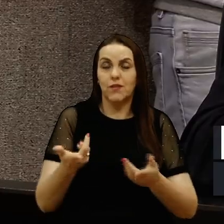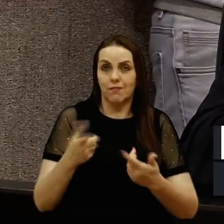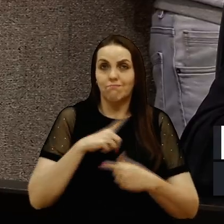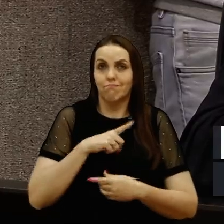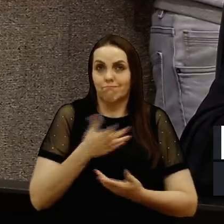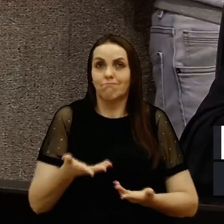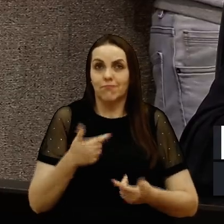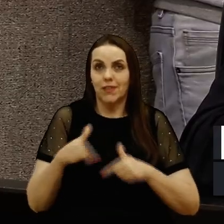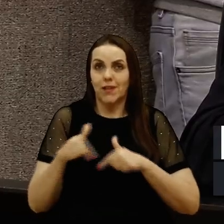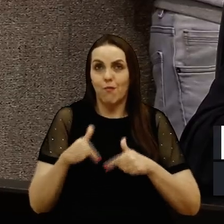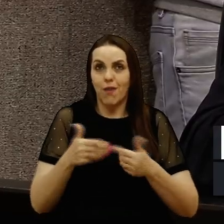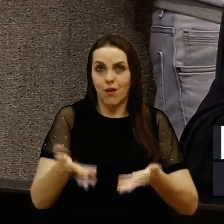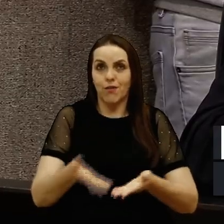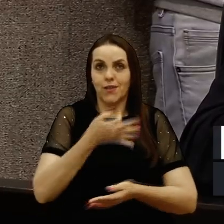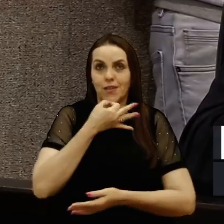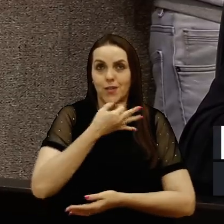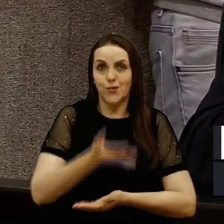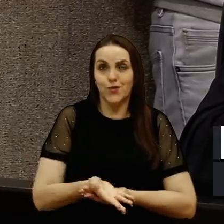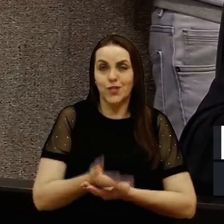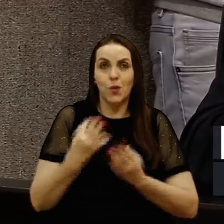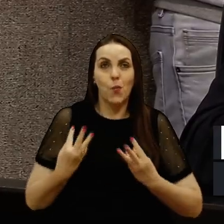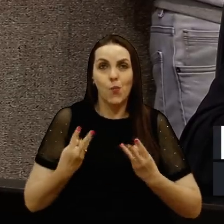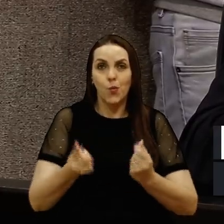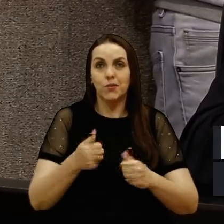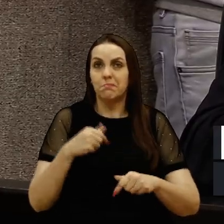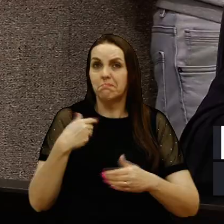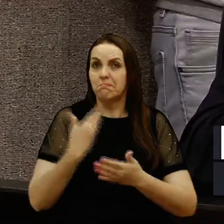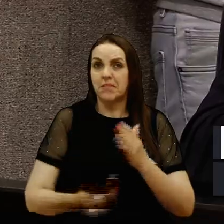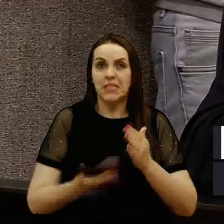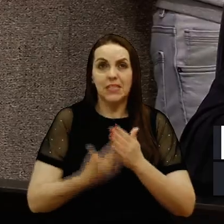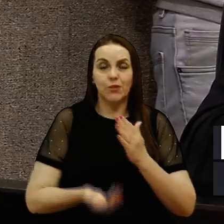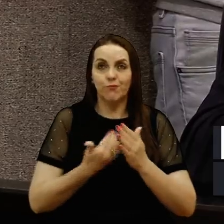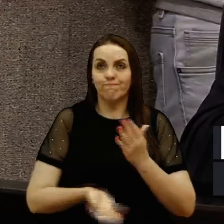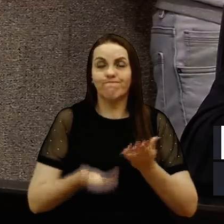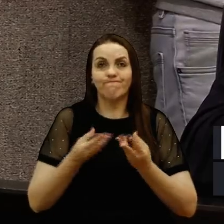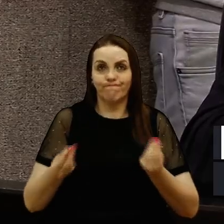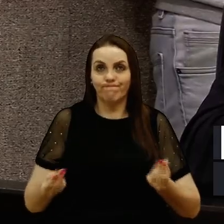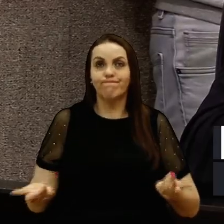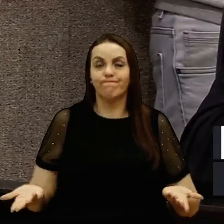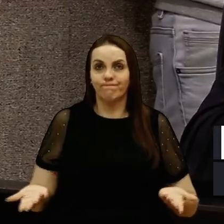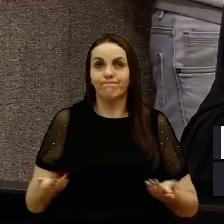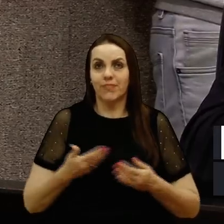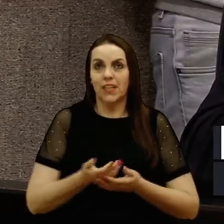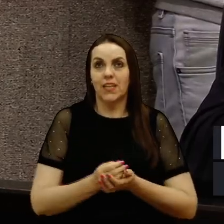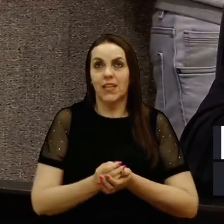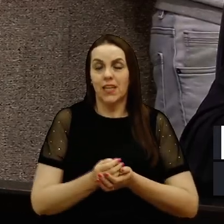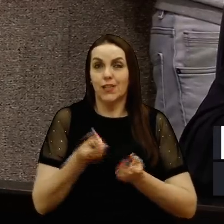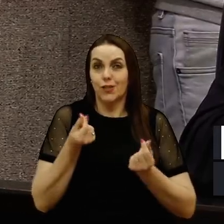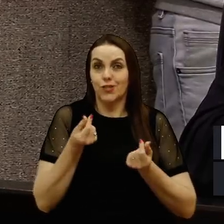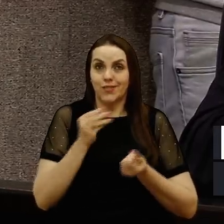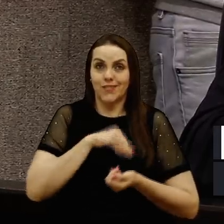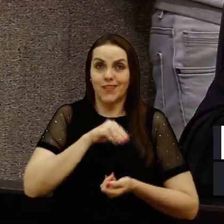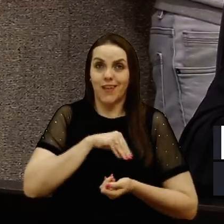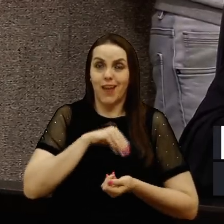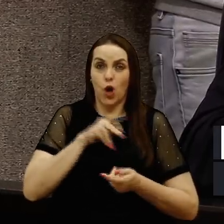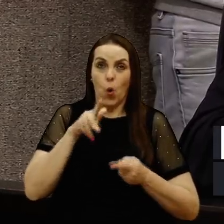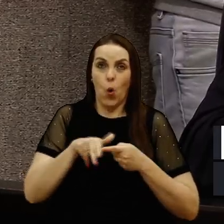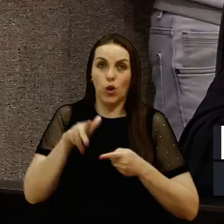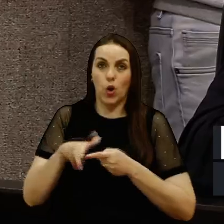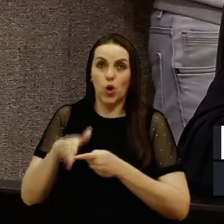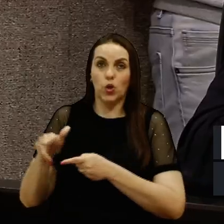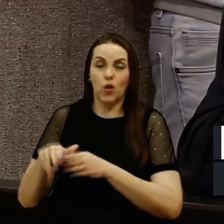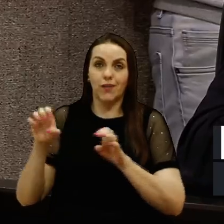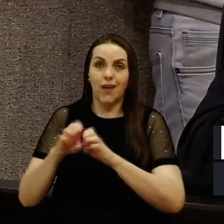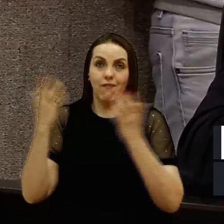que trabalham na nossa cidade, e muitos deles perderam vários jetons, aí, vários cachês nesse final de ano, né, tendo um corte pela metade nos eventos. Então,